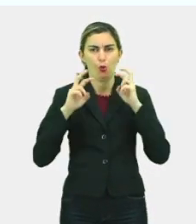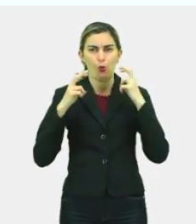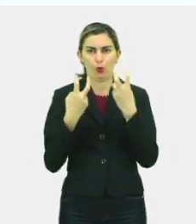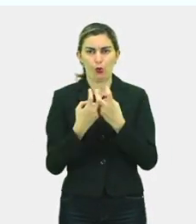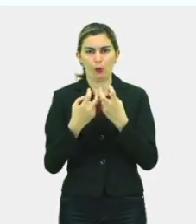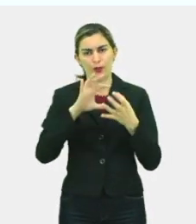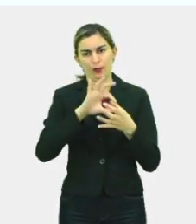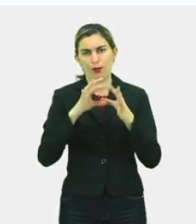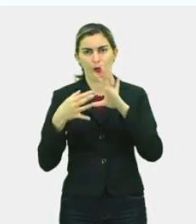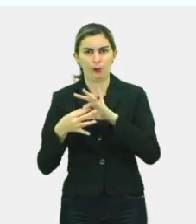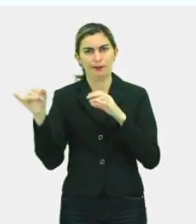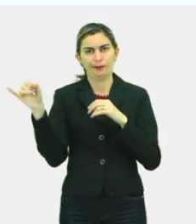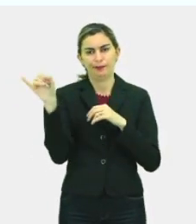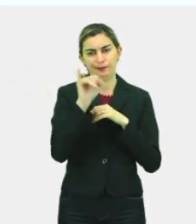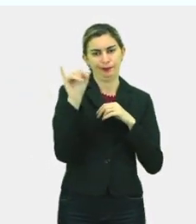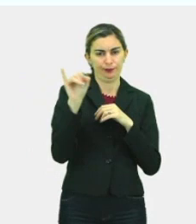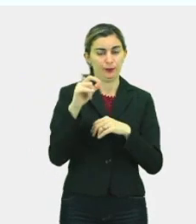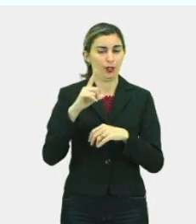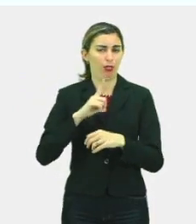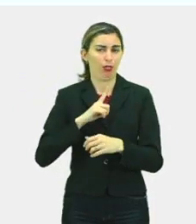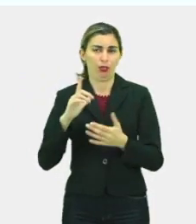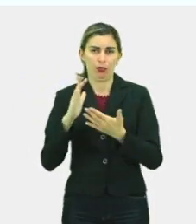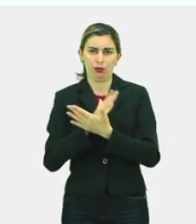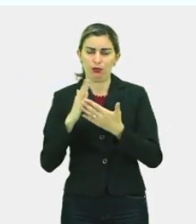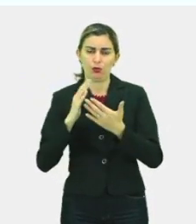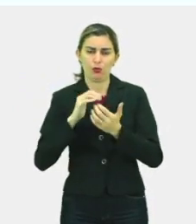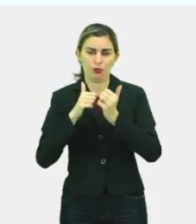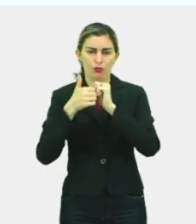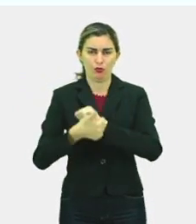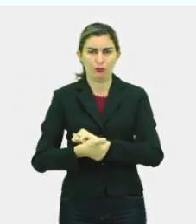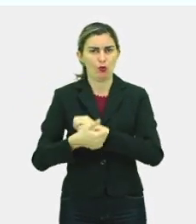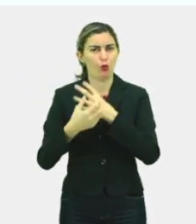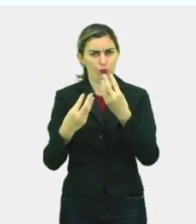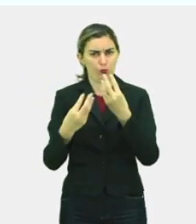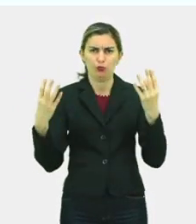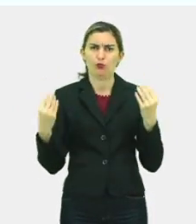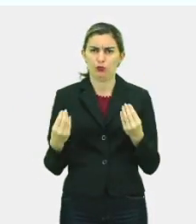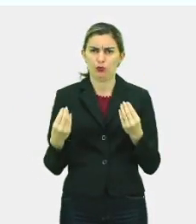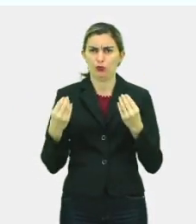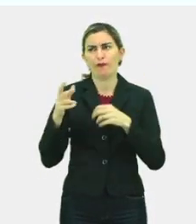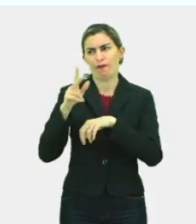Comitê Olímpico Internacional. Então, tem esportes que são praticados, muito